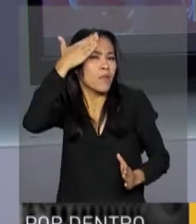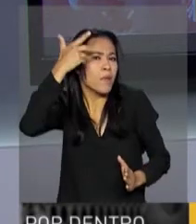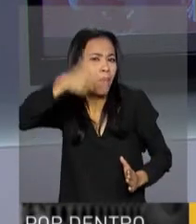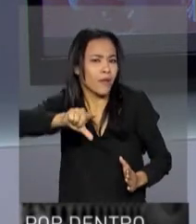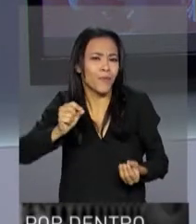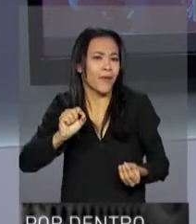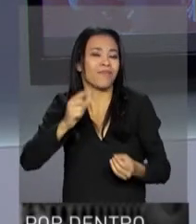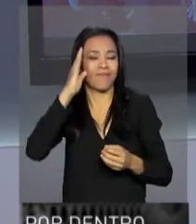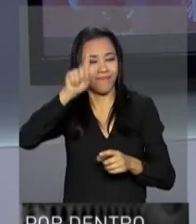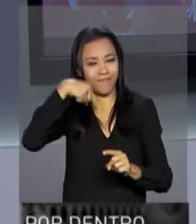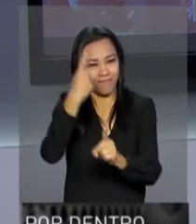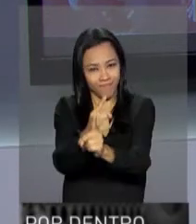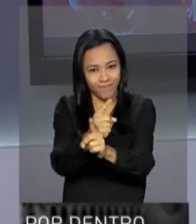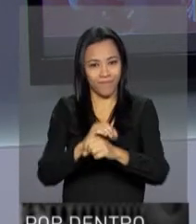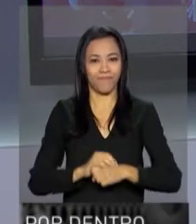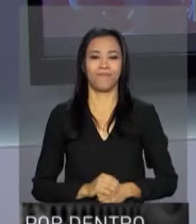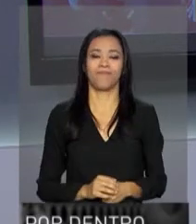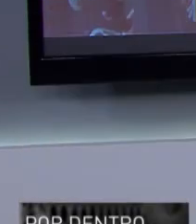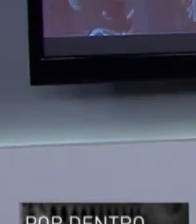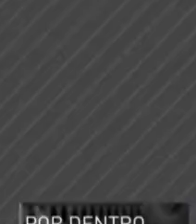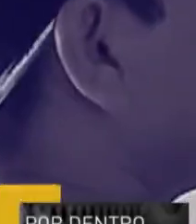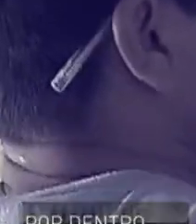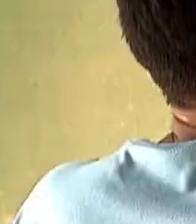de saber até a próxima